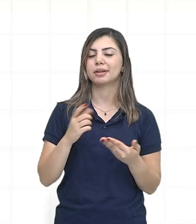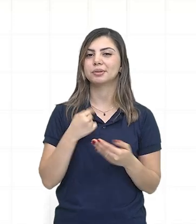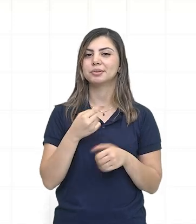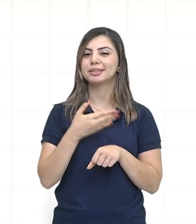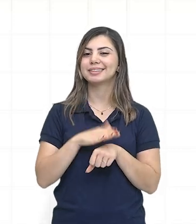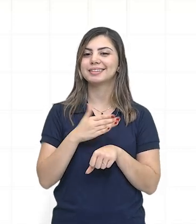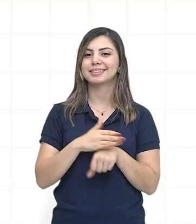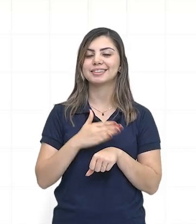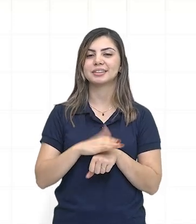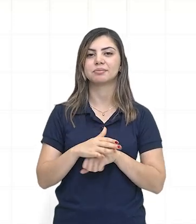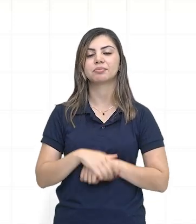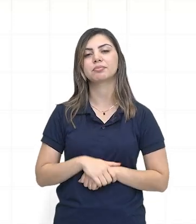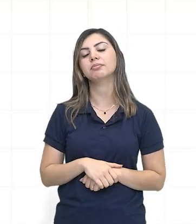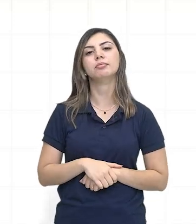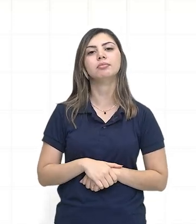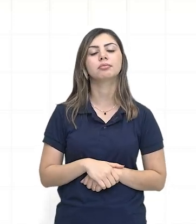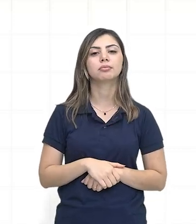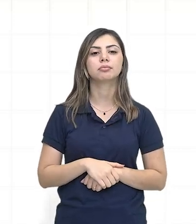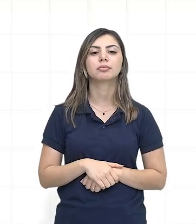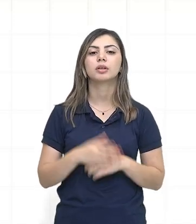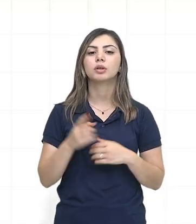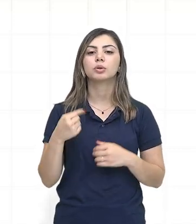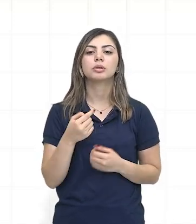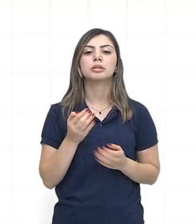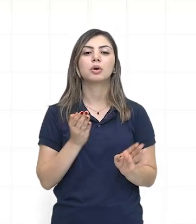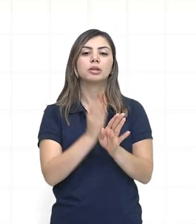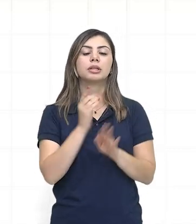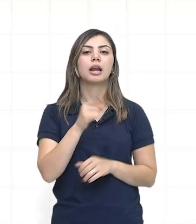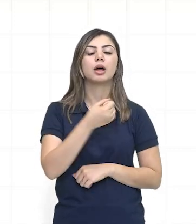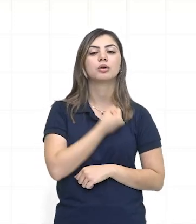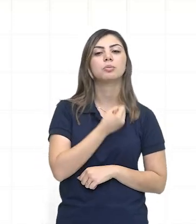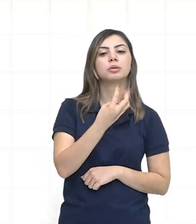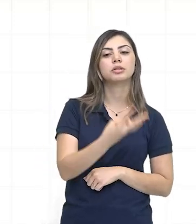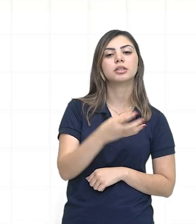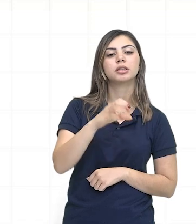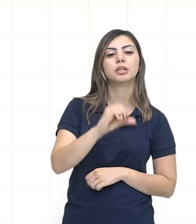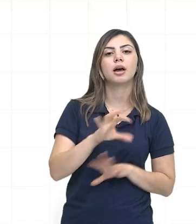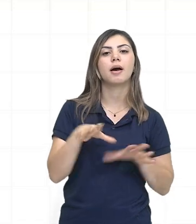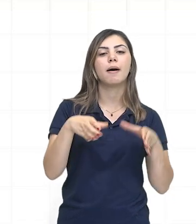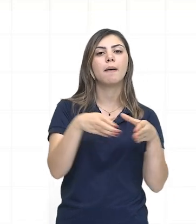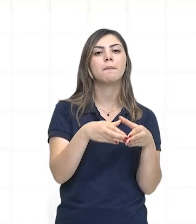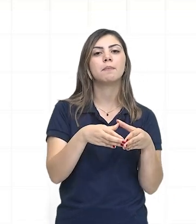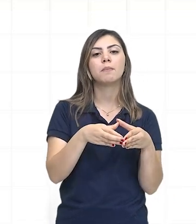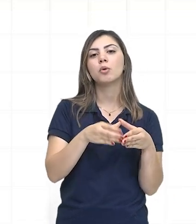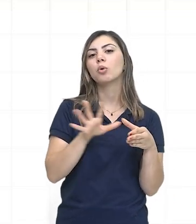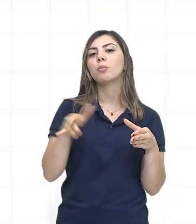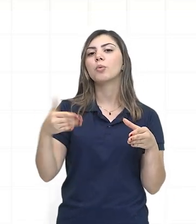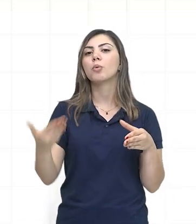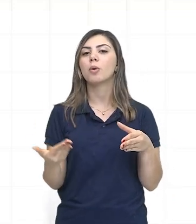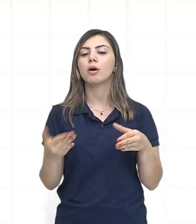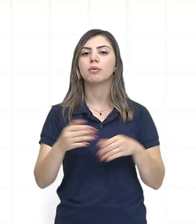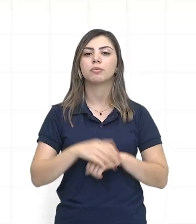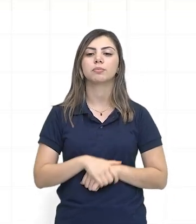exercício. Como é que a gente pode identificar se o número 39 é primo ou composto? Bom, a gente já viu